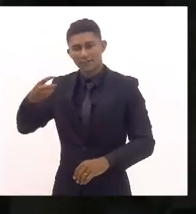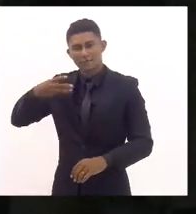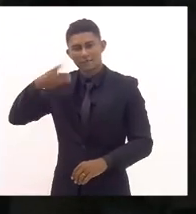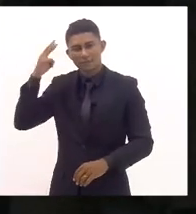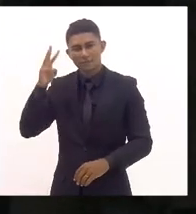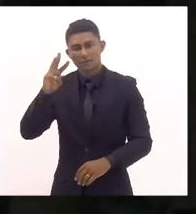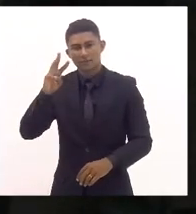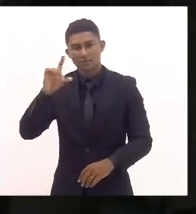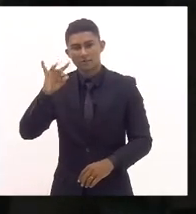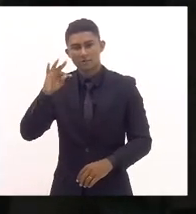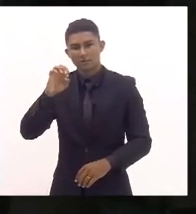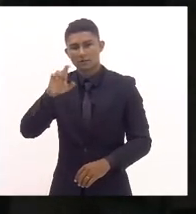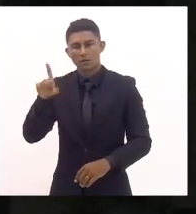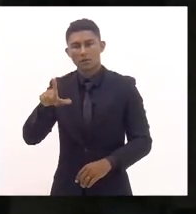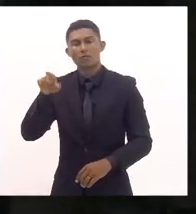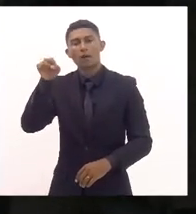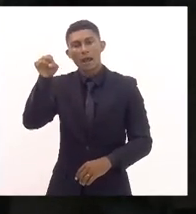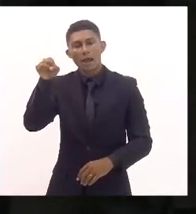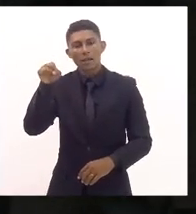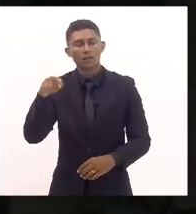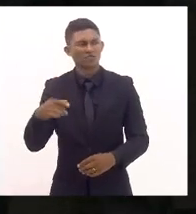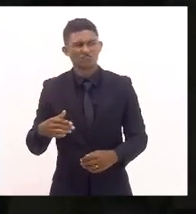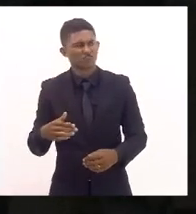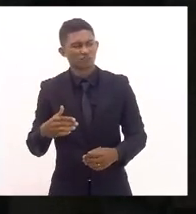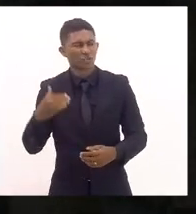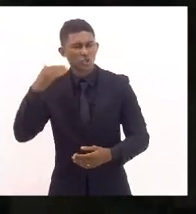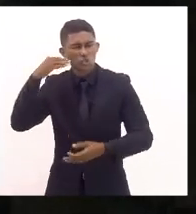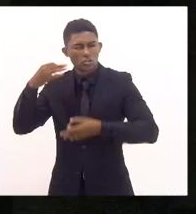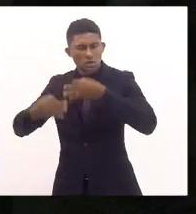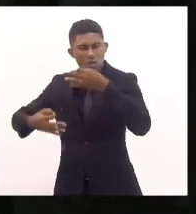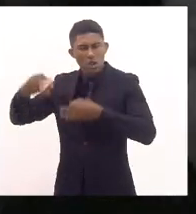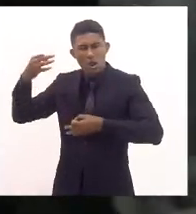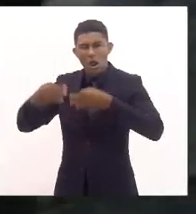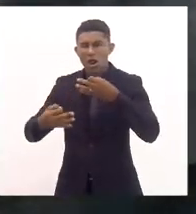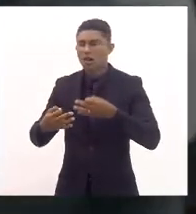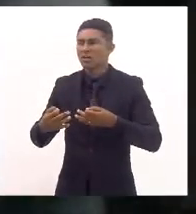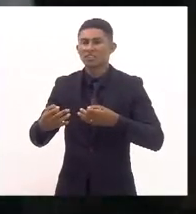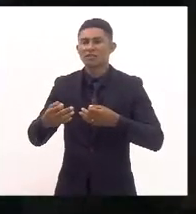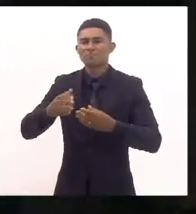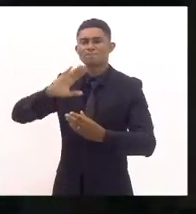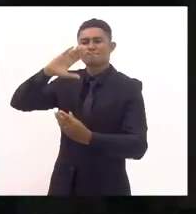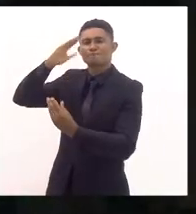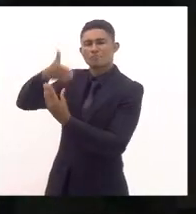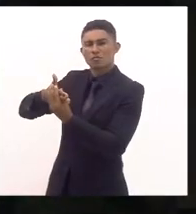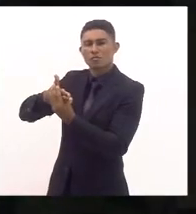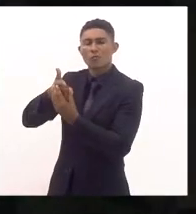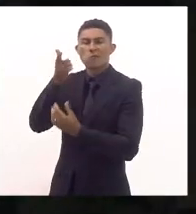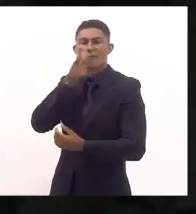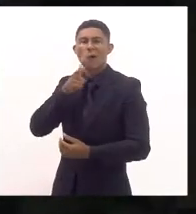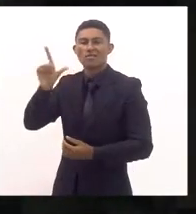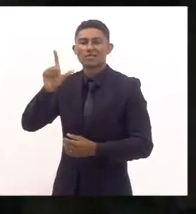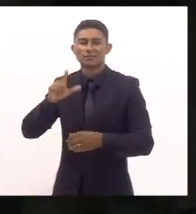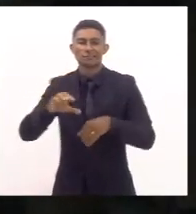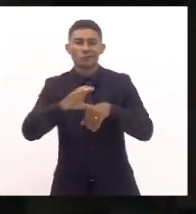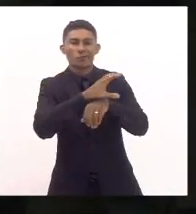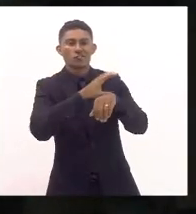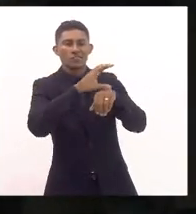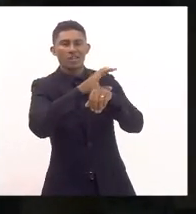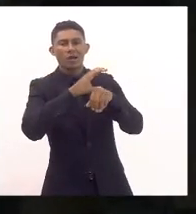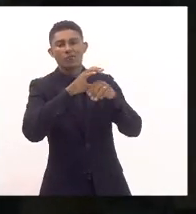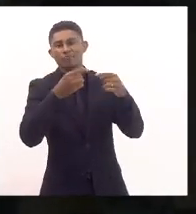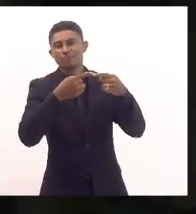ouvidos entrou na justiça e conseguiu a inconstitucionalidade por vício de